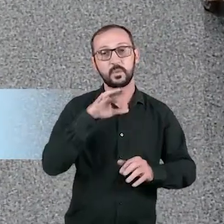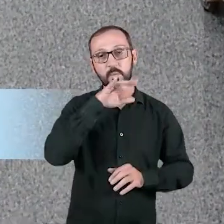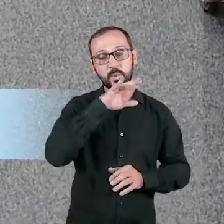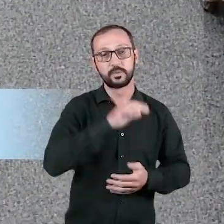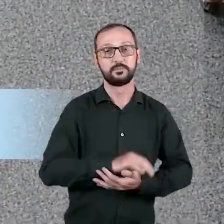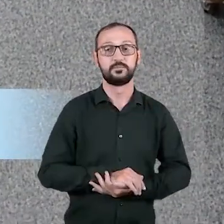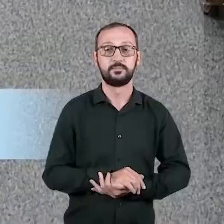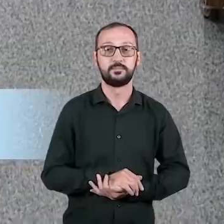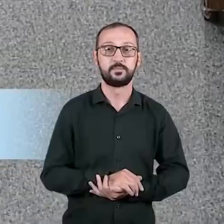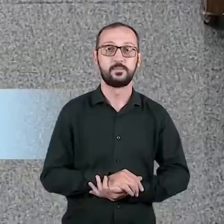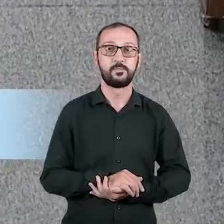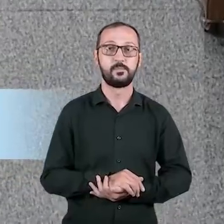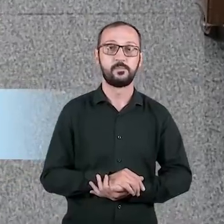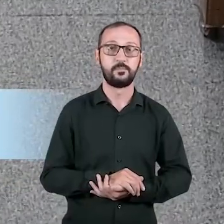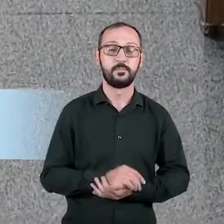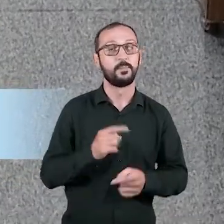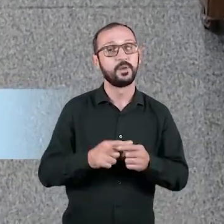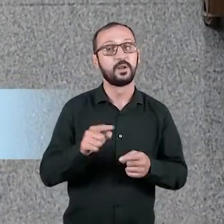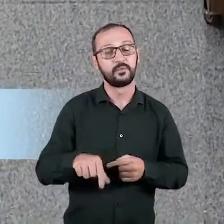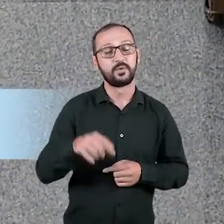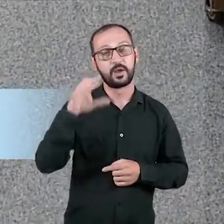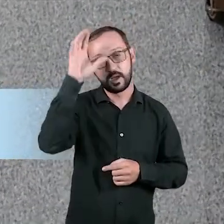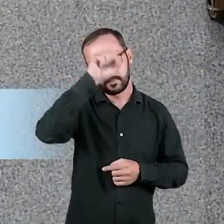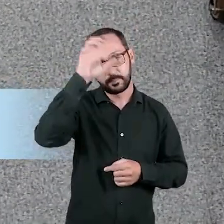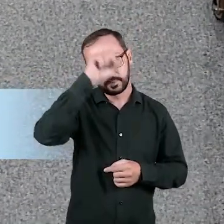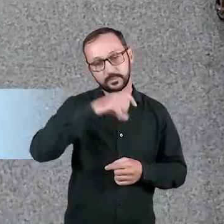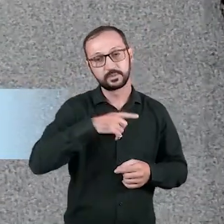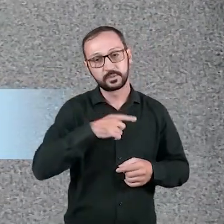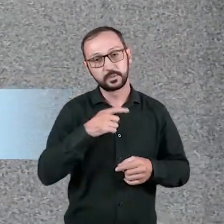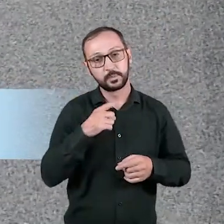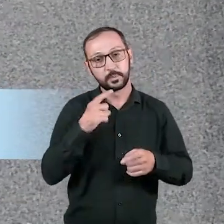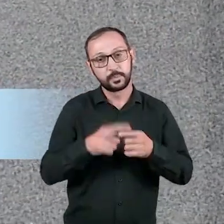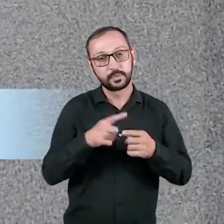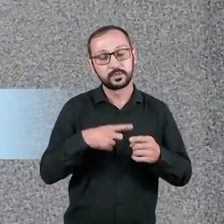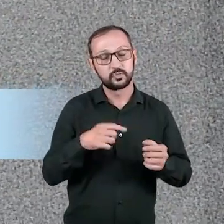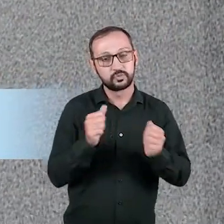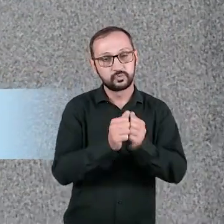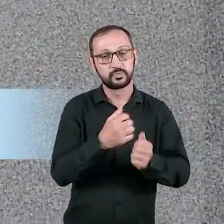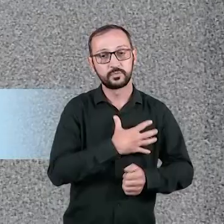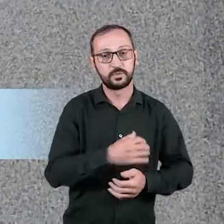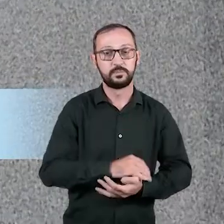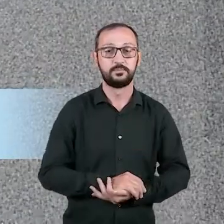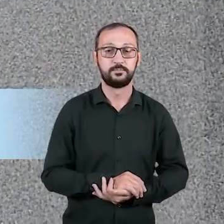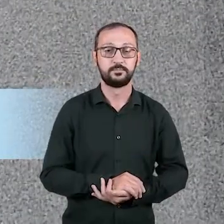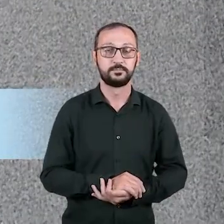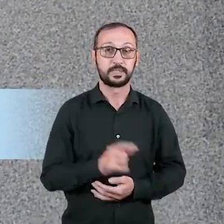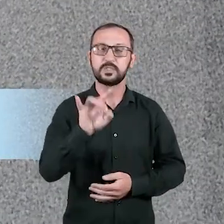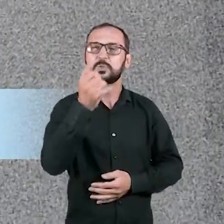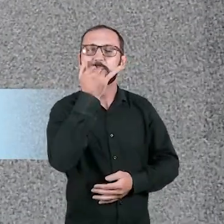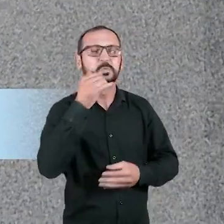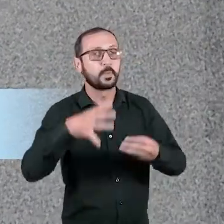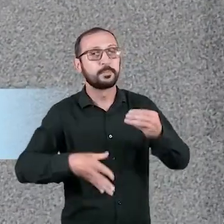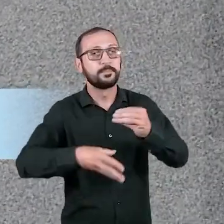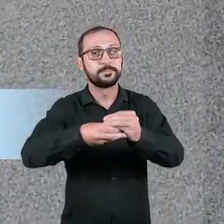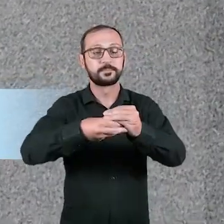Que talvez não seja uma coisa ruim, porque ela vai aprender com aquilo também. Tem um porquê dela estar com aquele filho. Só para